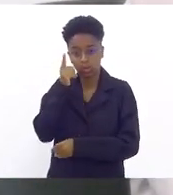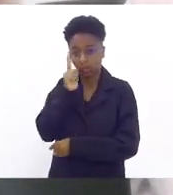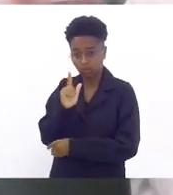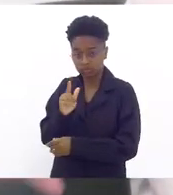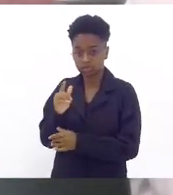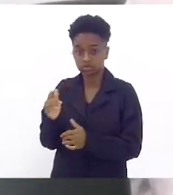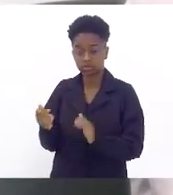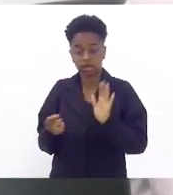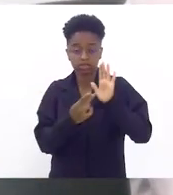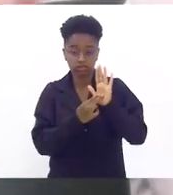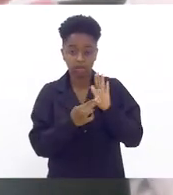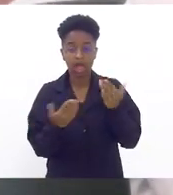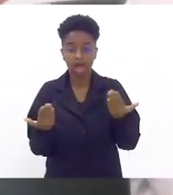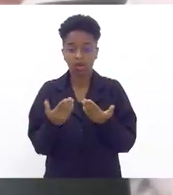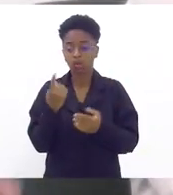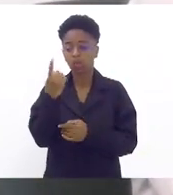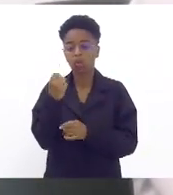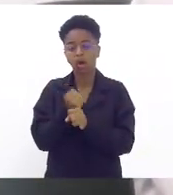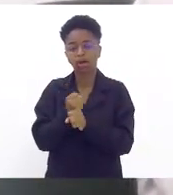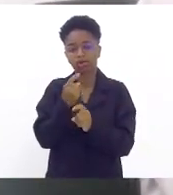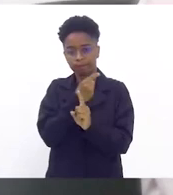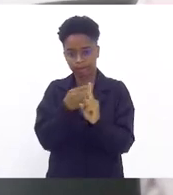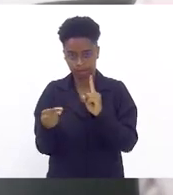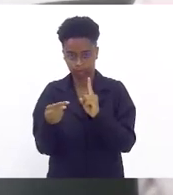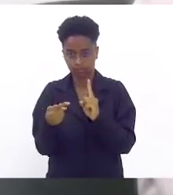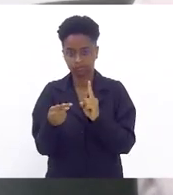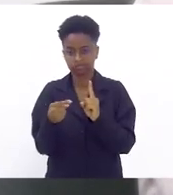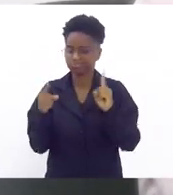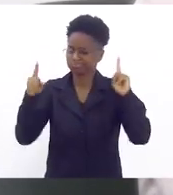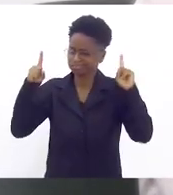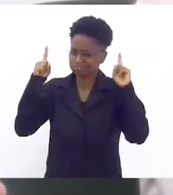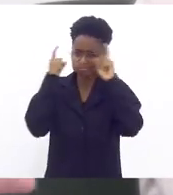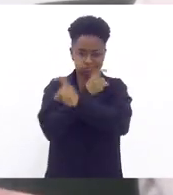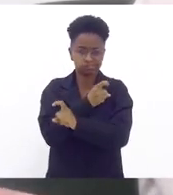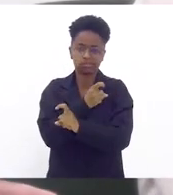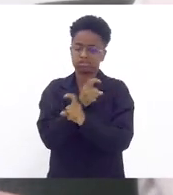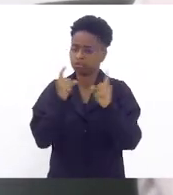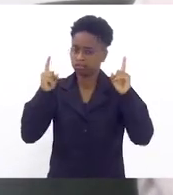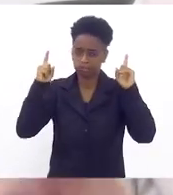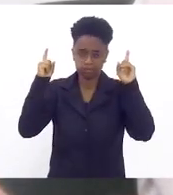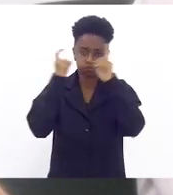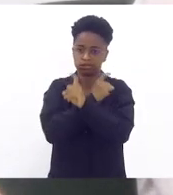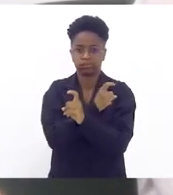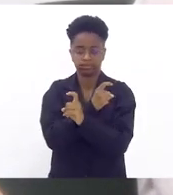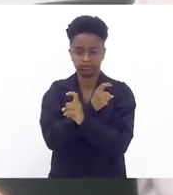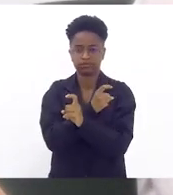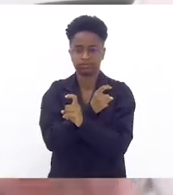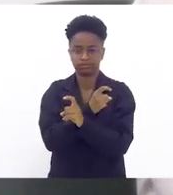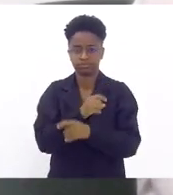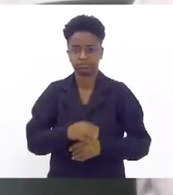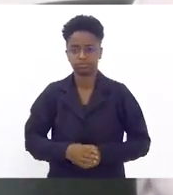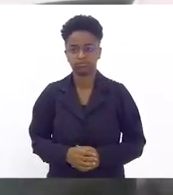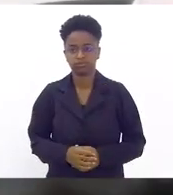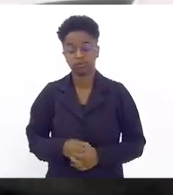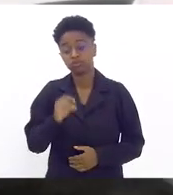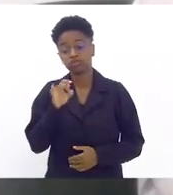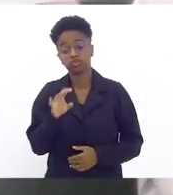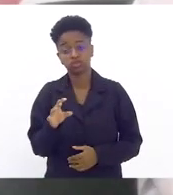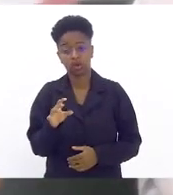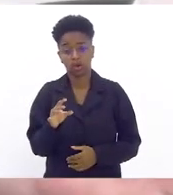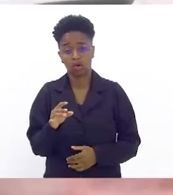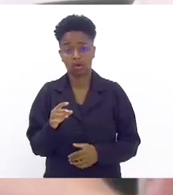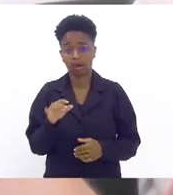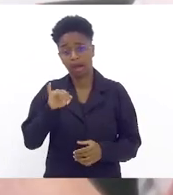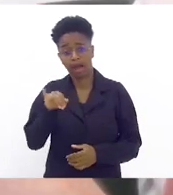assumindo então nós estamos a um ano e meio com muita dificuldade com muita dificuldade é só para abrir um parentes